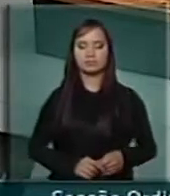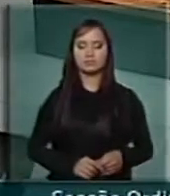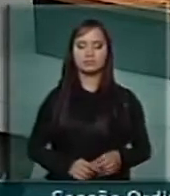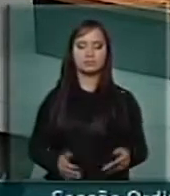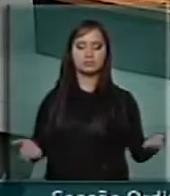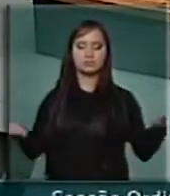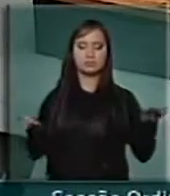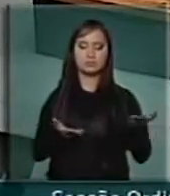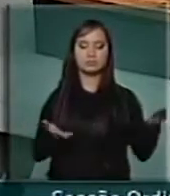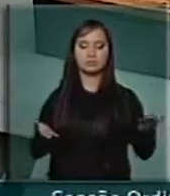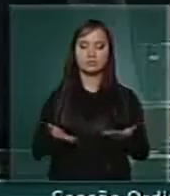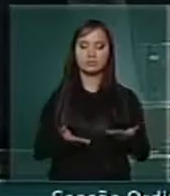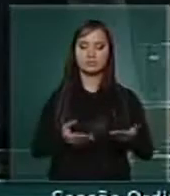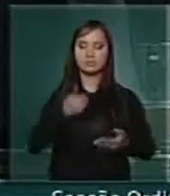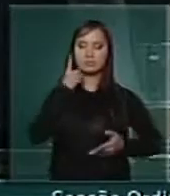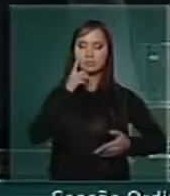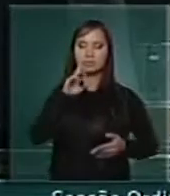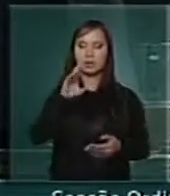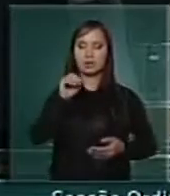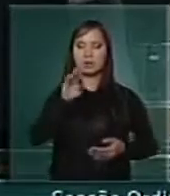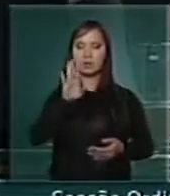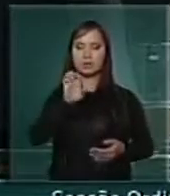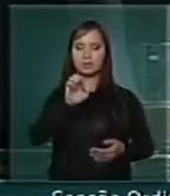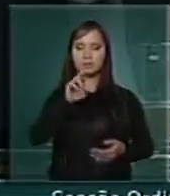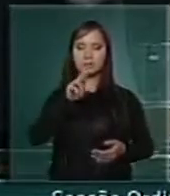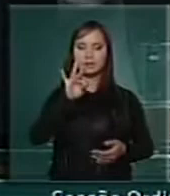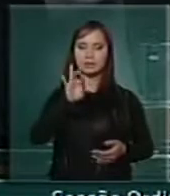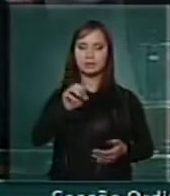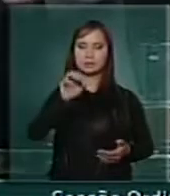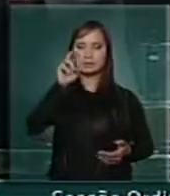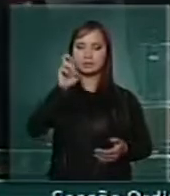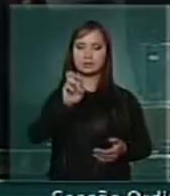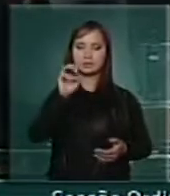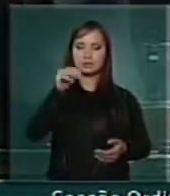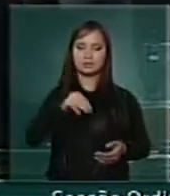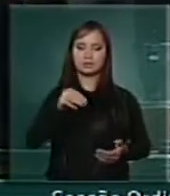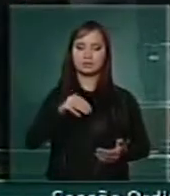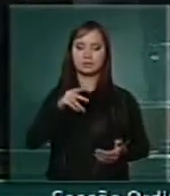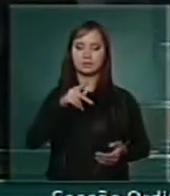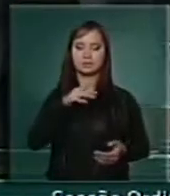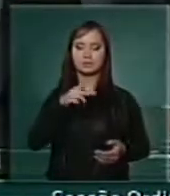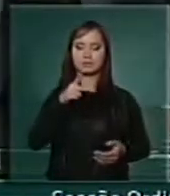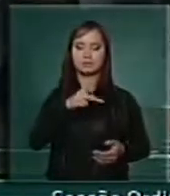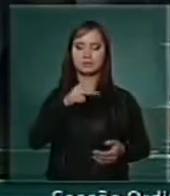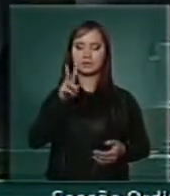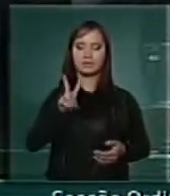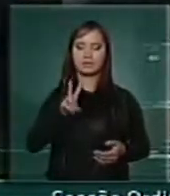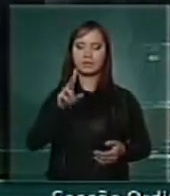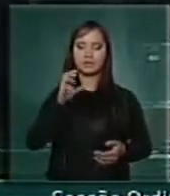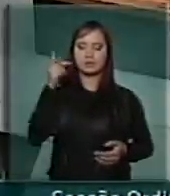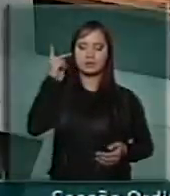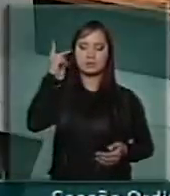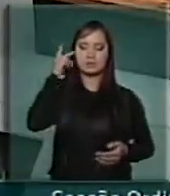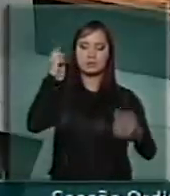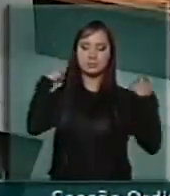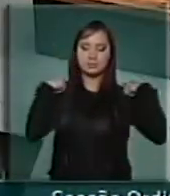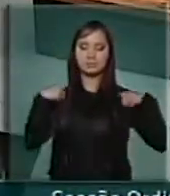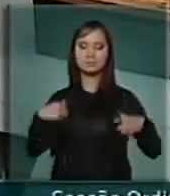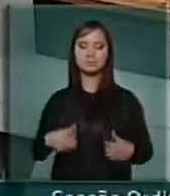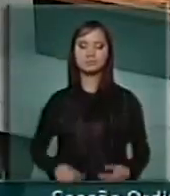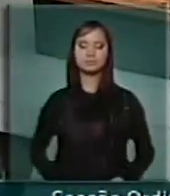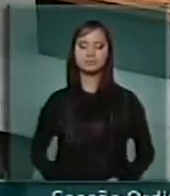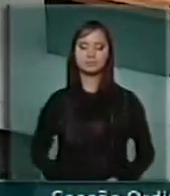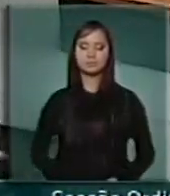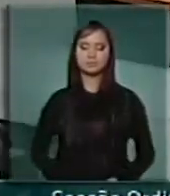Deputado Roberto de Lucena, Vossa Excelência tem 5 minutos. Bloco PV, São Paulo. Senhora